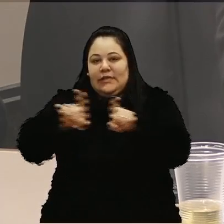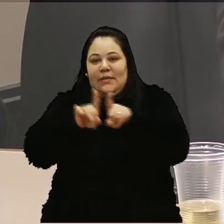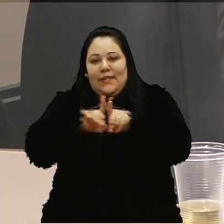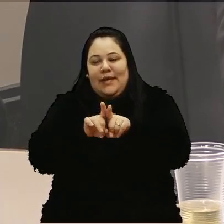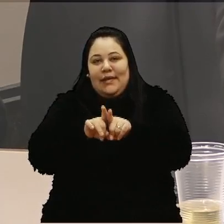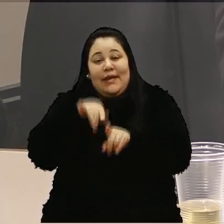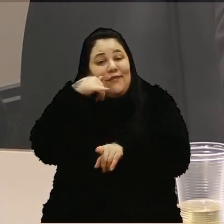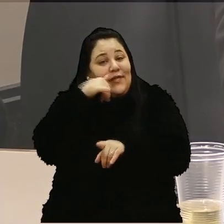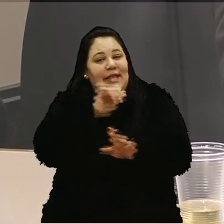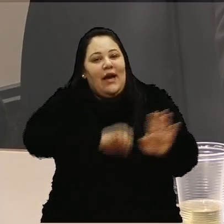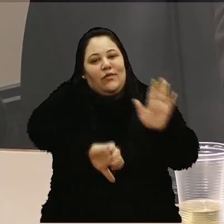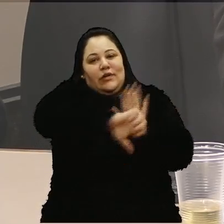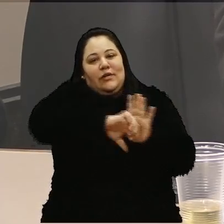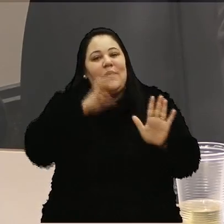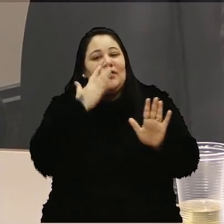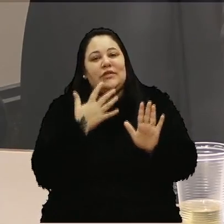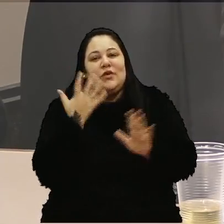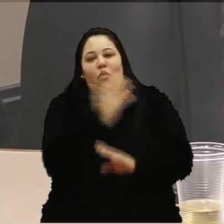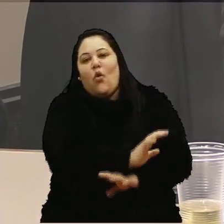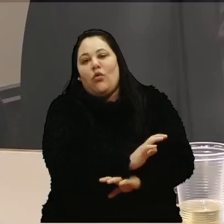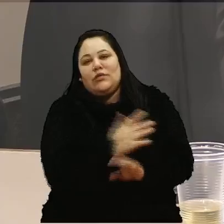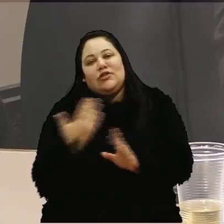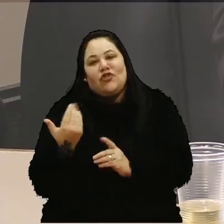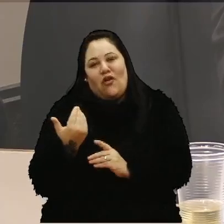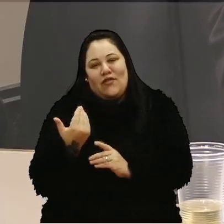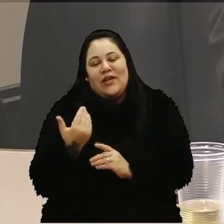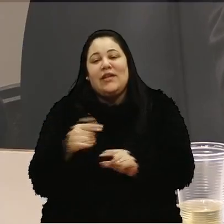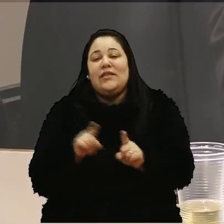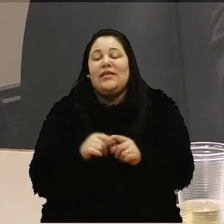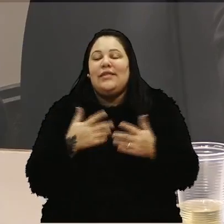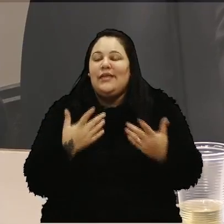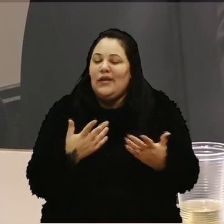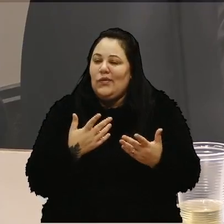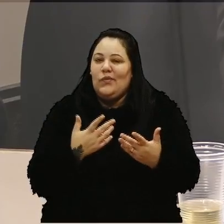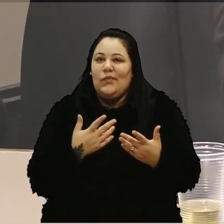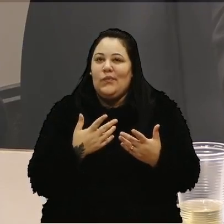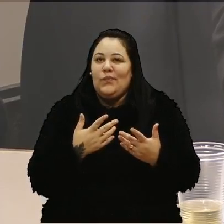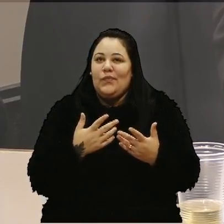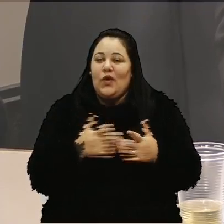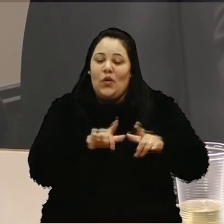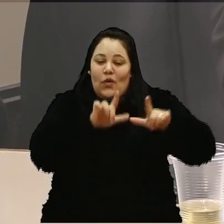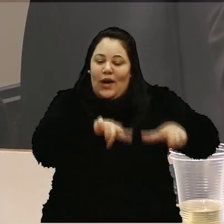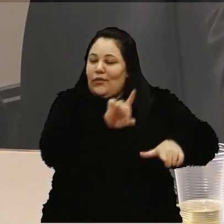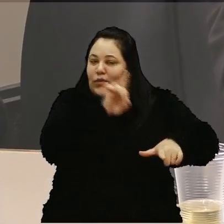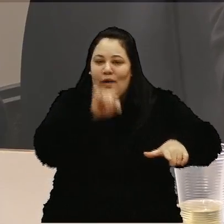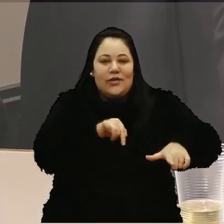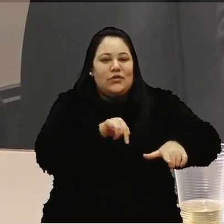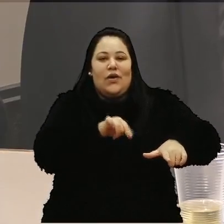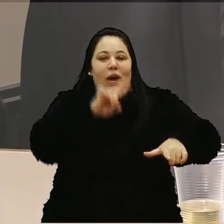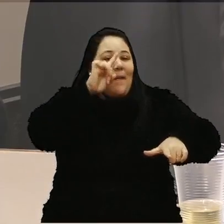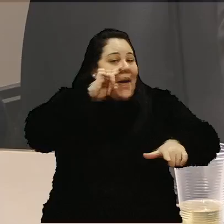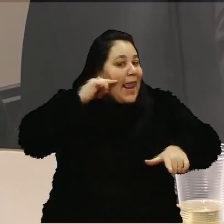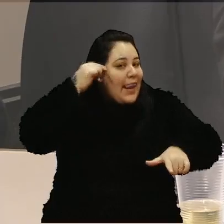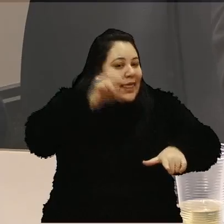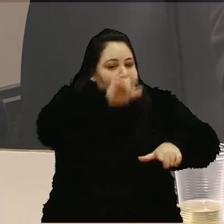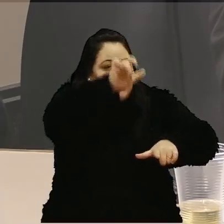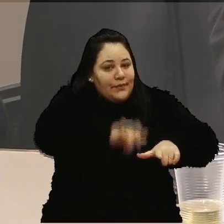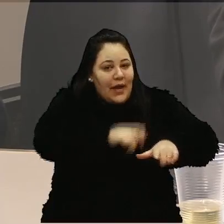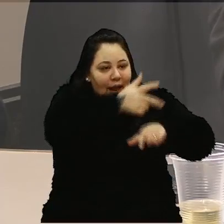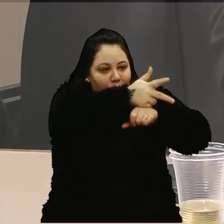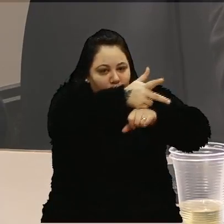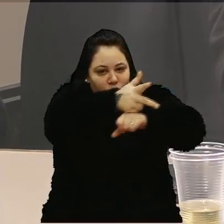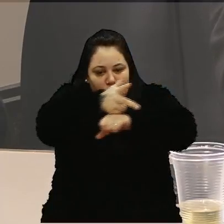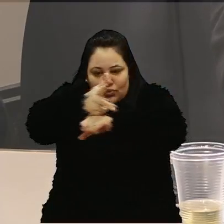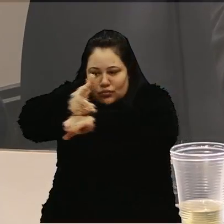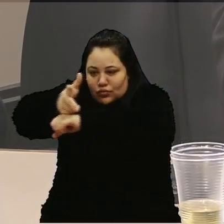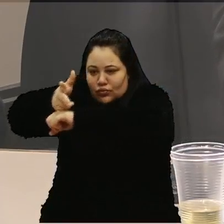que aconteceu ali contra uma jovem, né? Então, a câmera não é só dos amarelinhos, dos pardais, da câmera 360 do carro dos amarelinhos